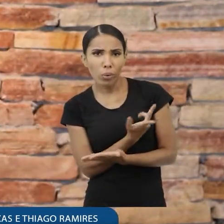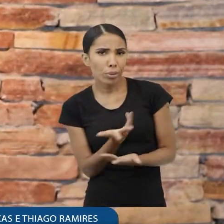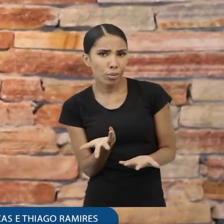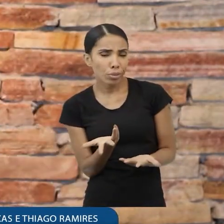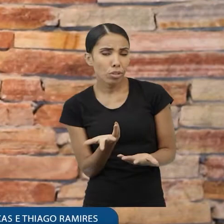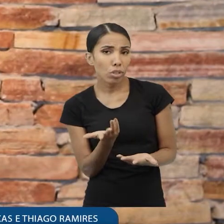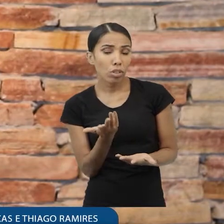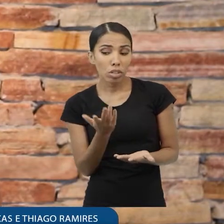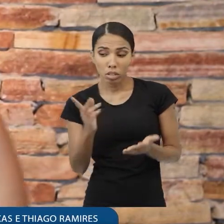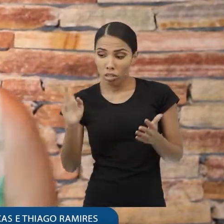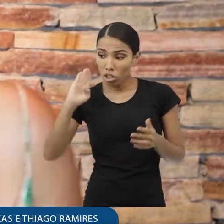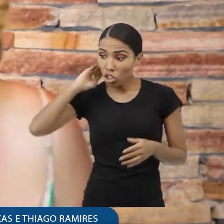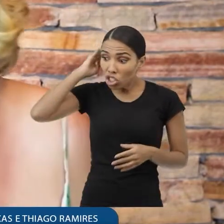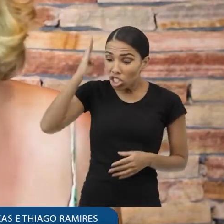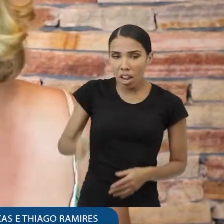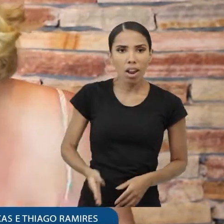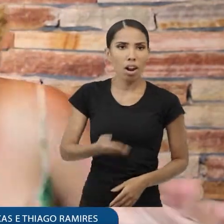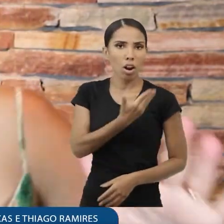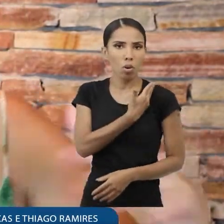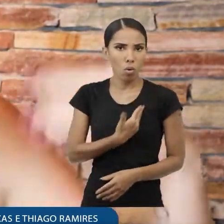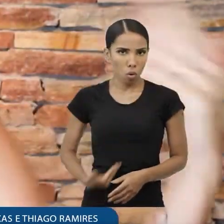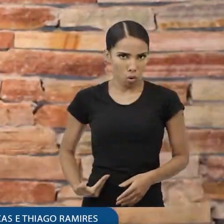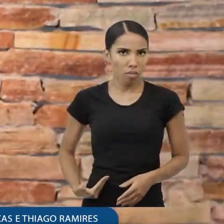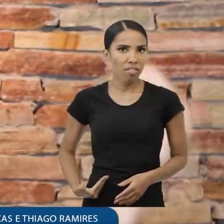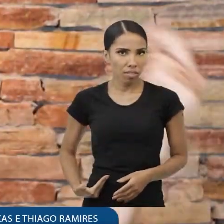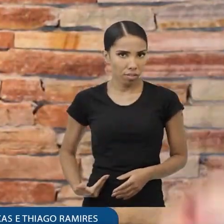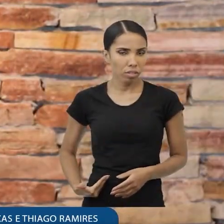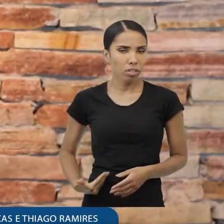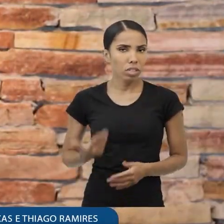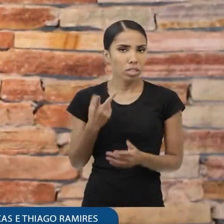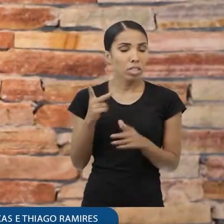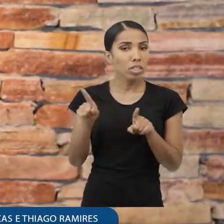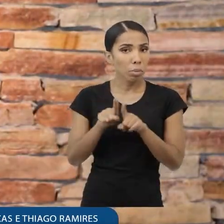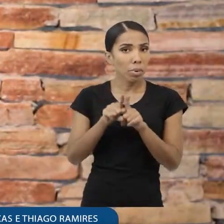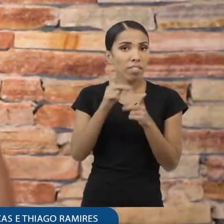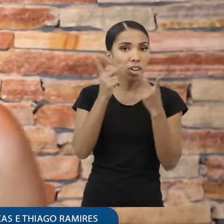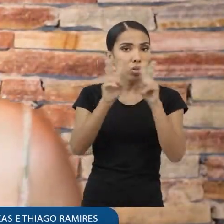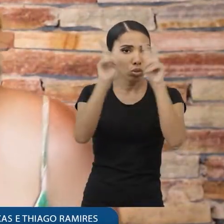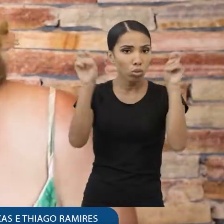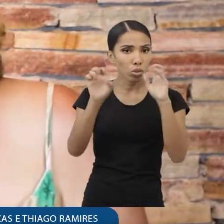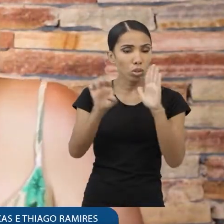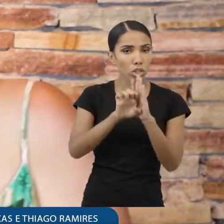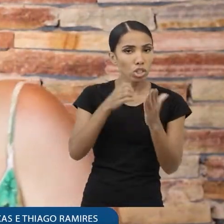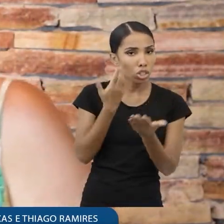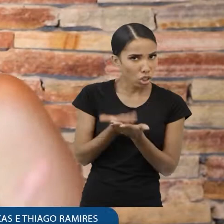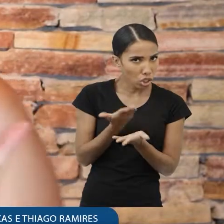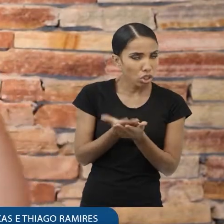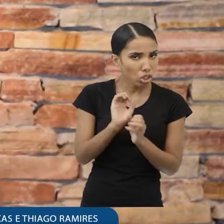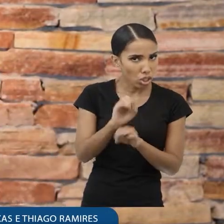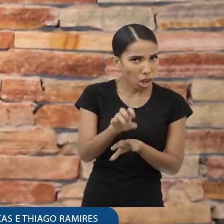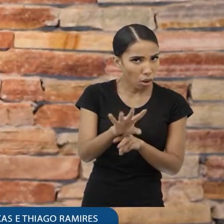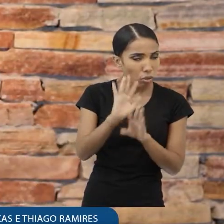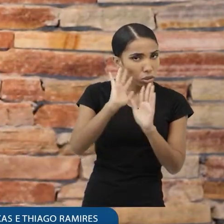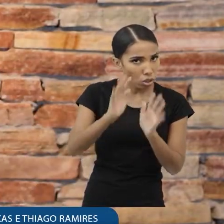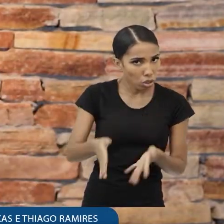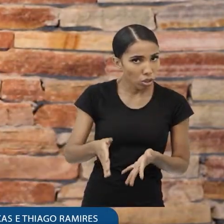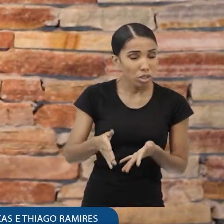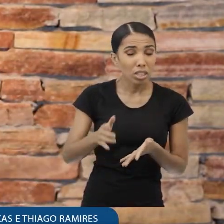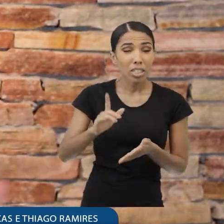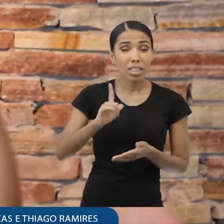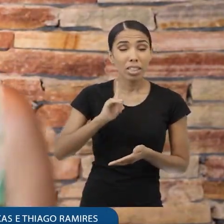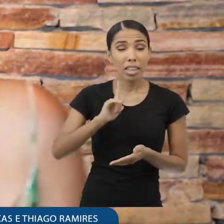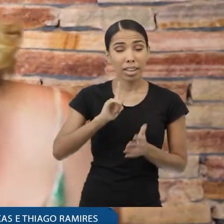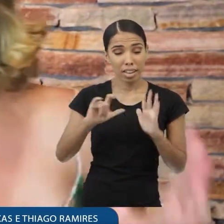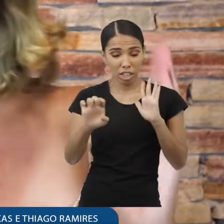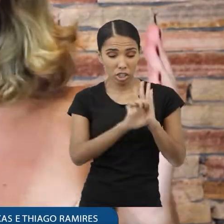acontecem diretamente do governo, né? A gente também falou sobre isso na aula sobre editais. Porém, mesmo que você tenha um